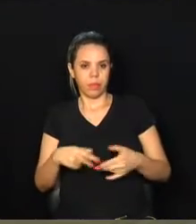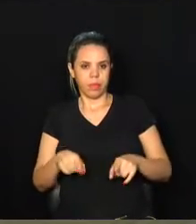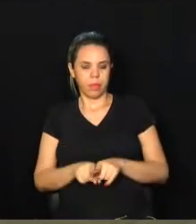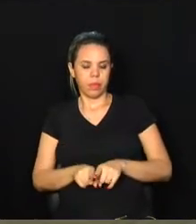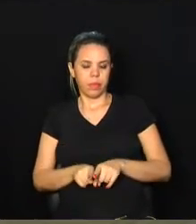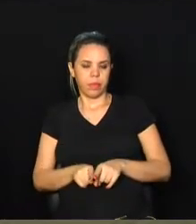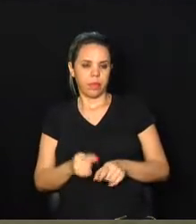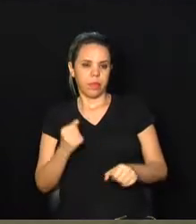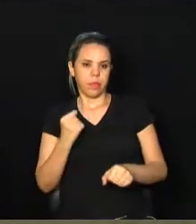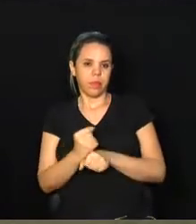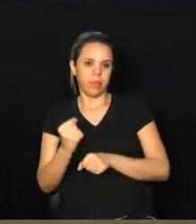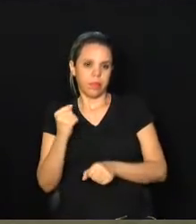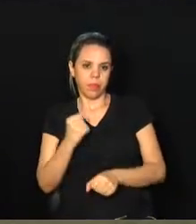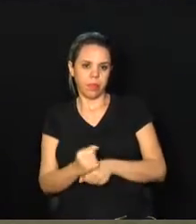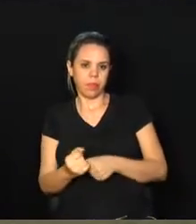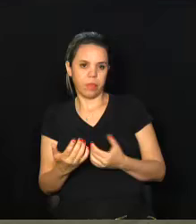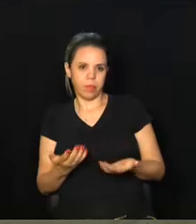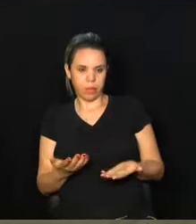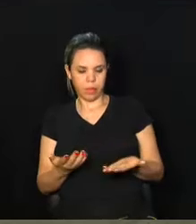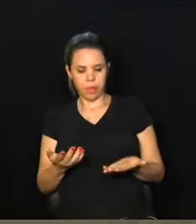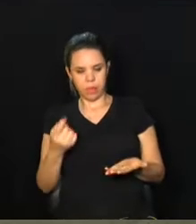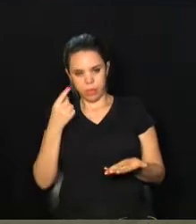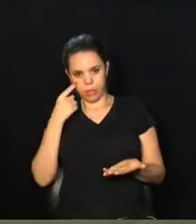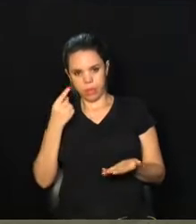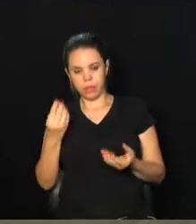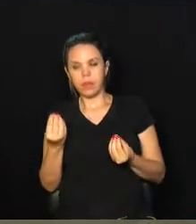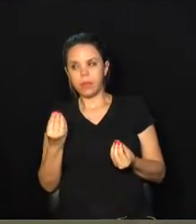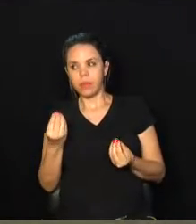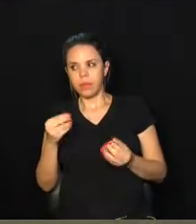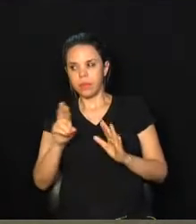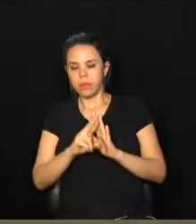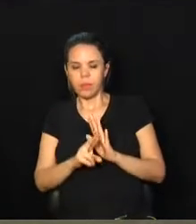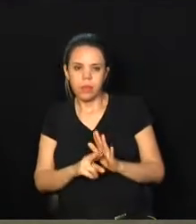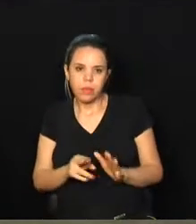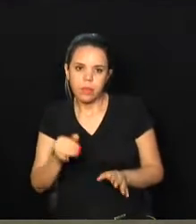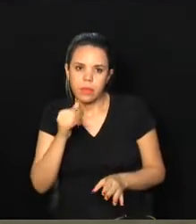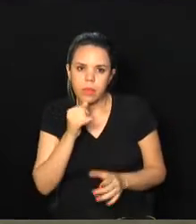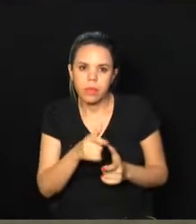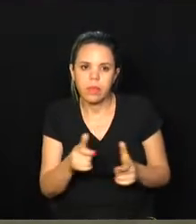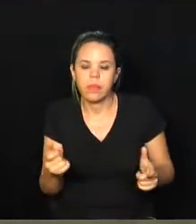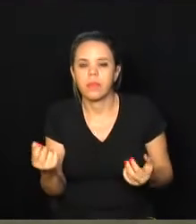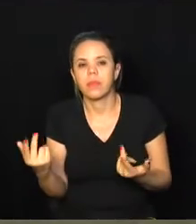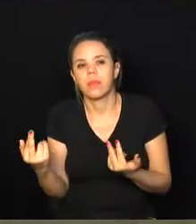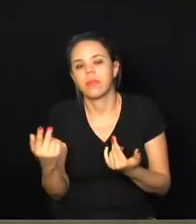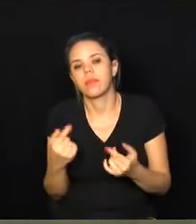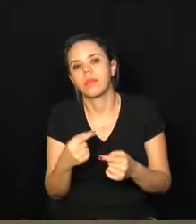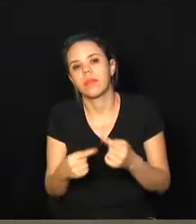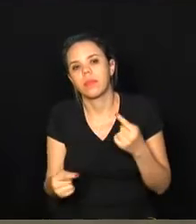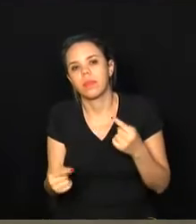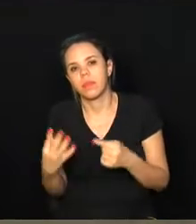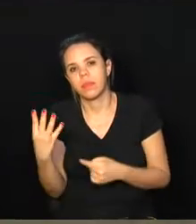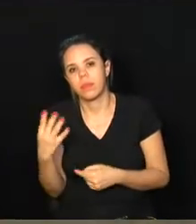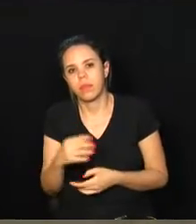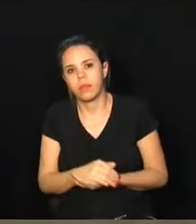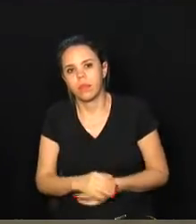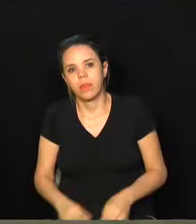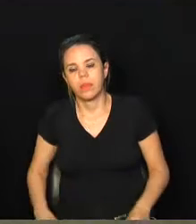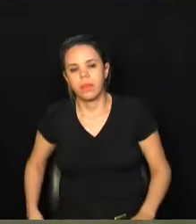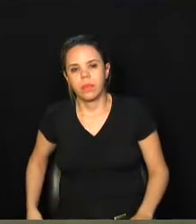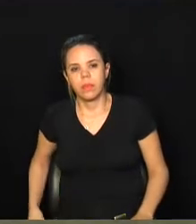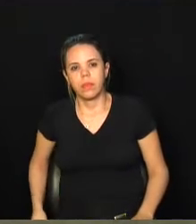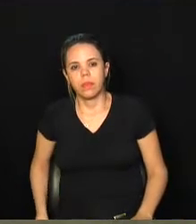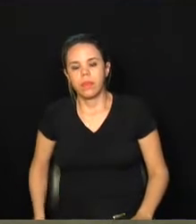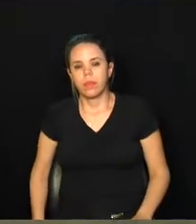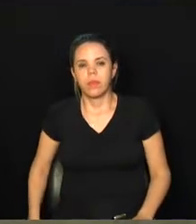de obras. Qual é o parâmetro? Recuo maior ou igual 4. Se